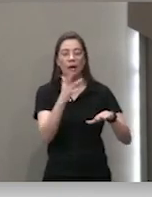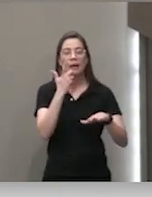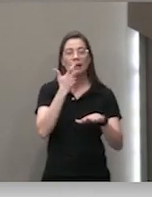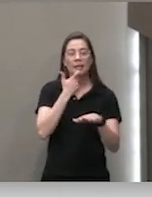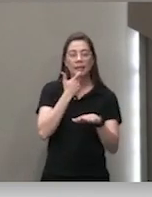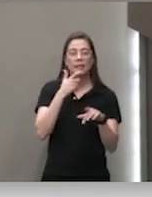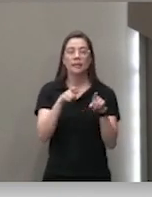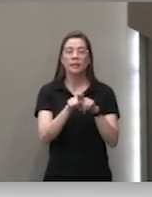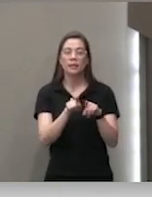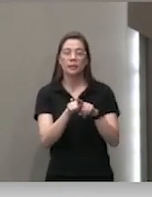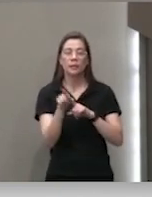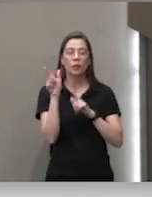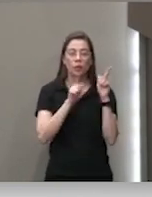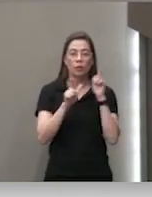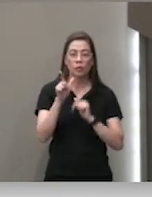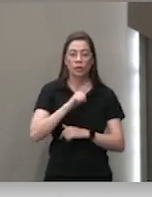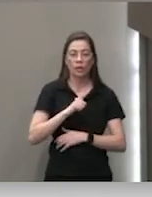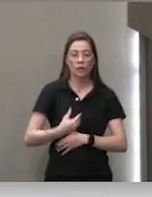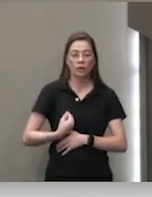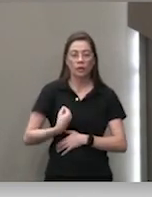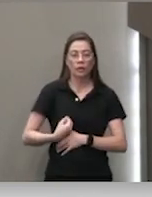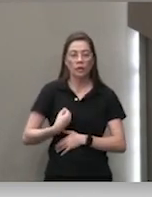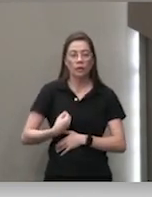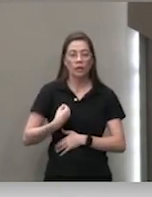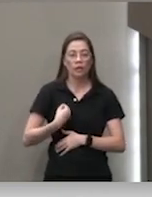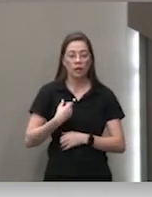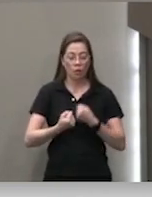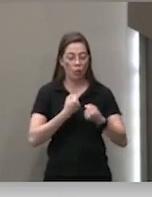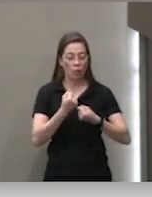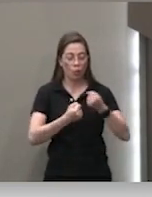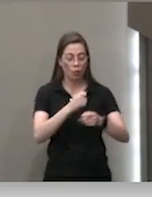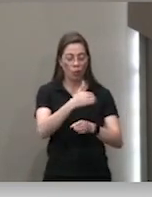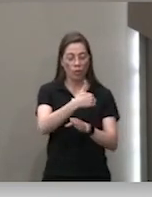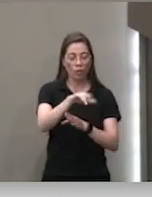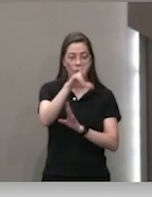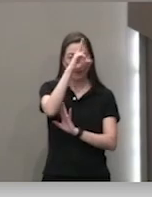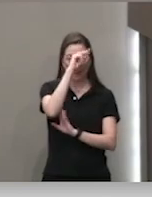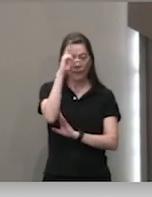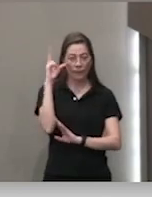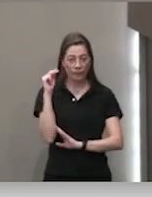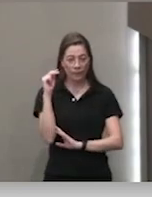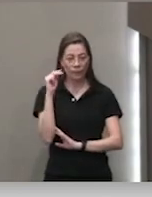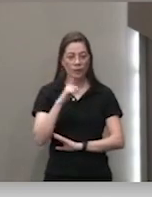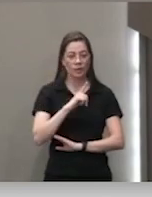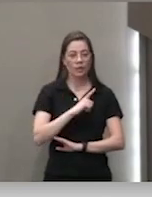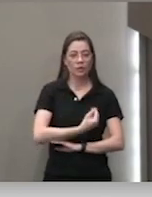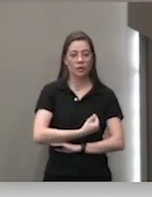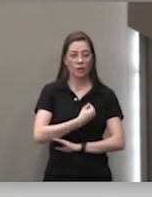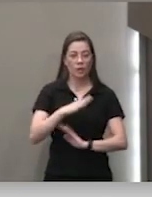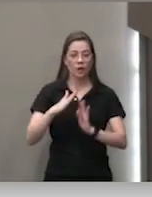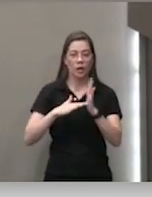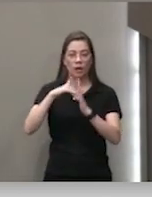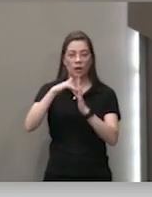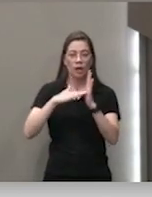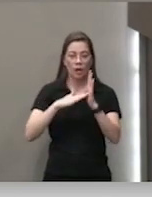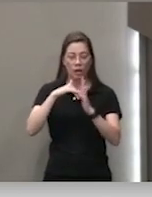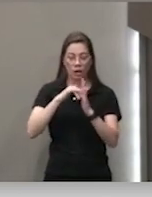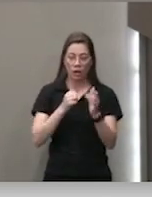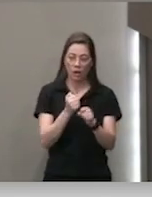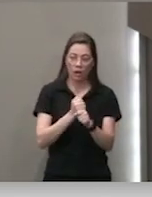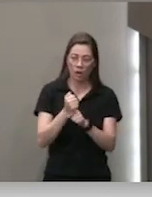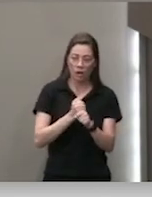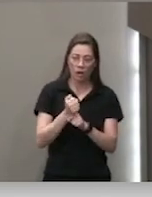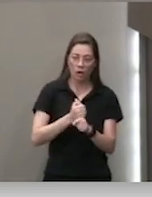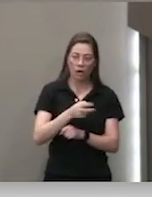crianças pudessem também ter um destaque nas corridas de rua municipal. Sabe que tem o calendário anual, que sempre fazem